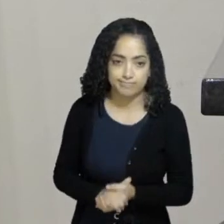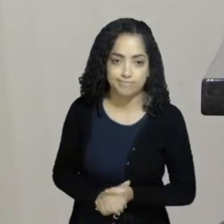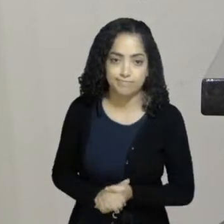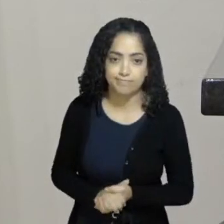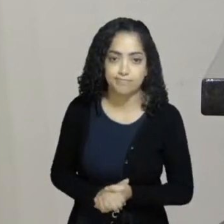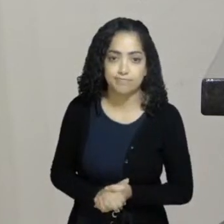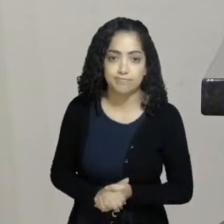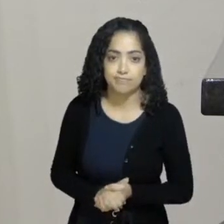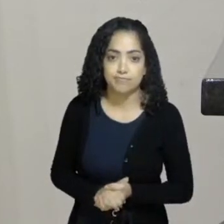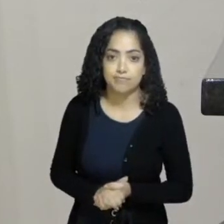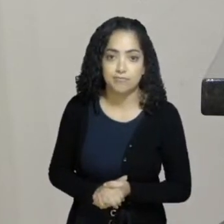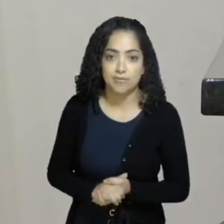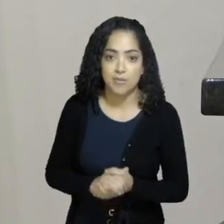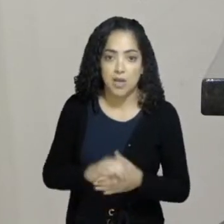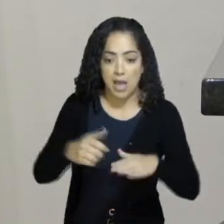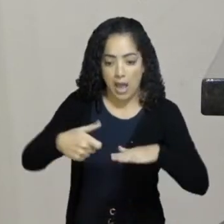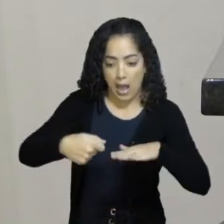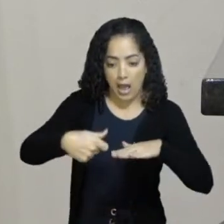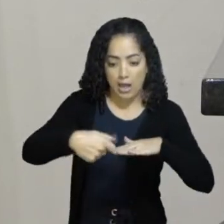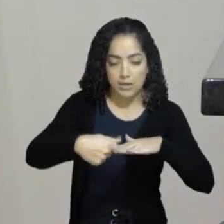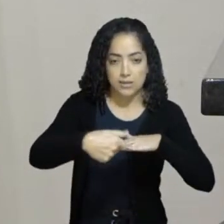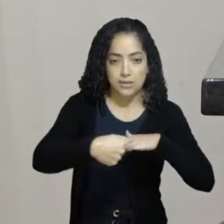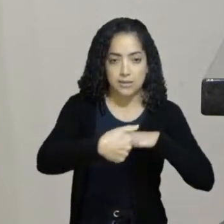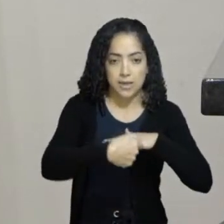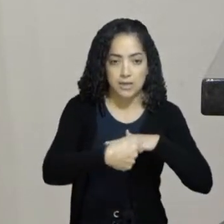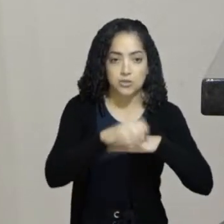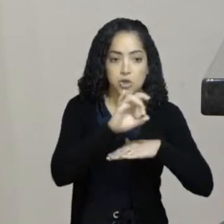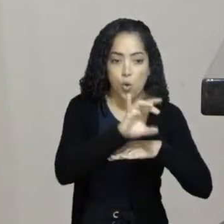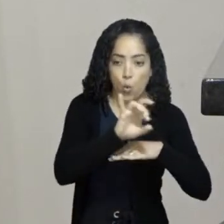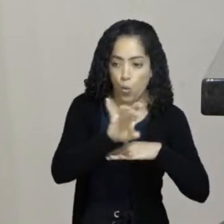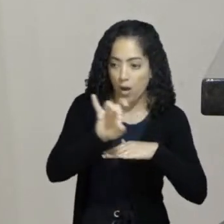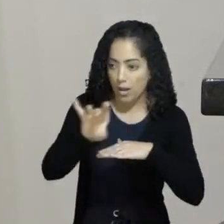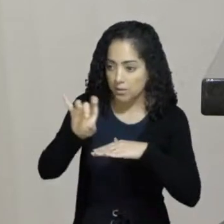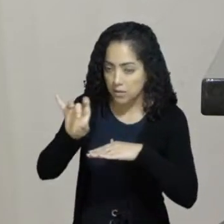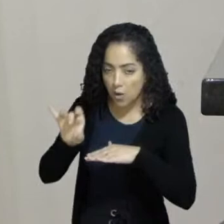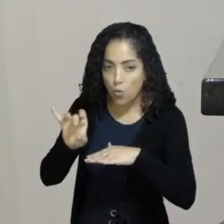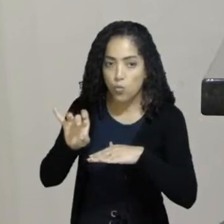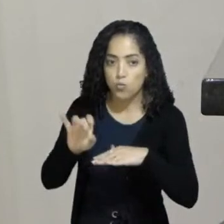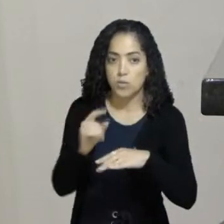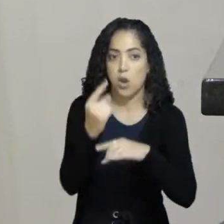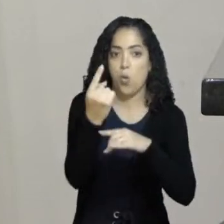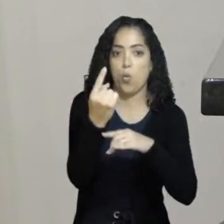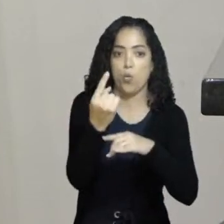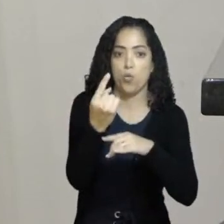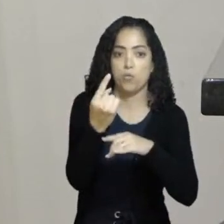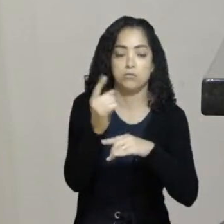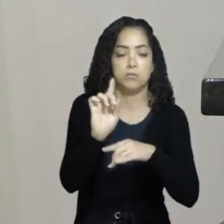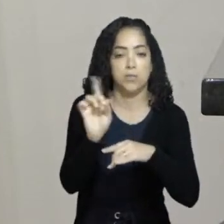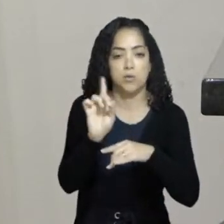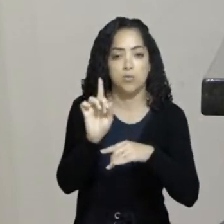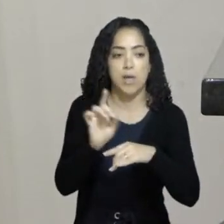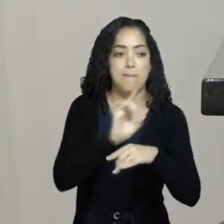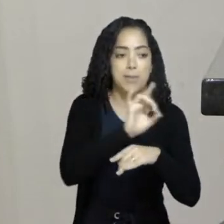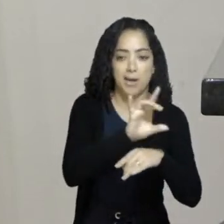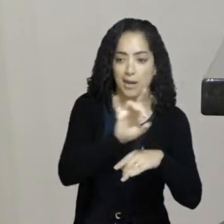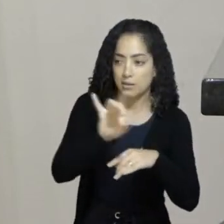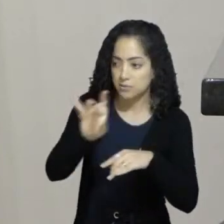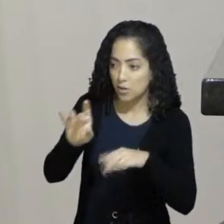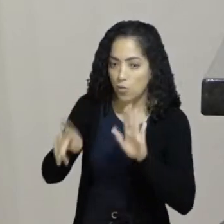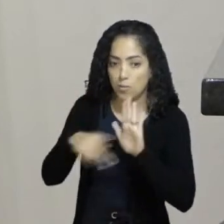alicate de unha é um para cada um não pode ser um para todo mundo é um para cada um